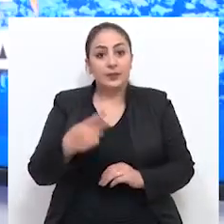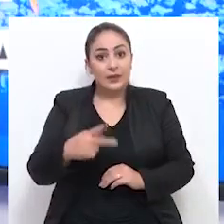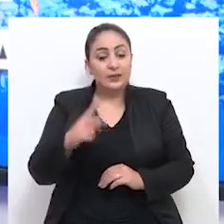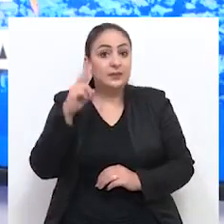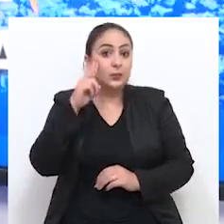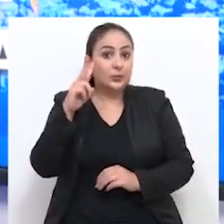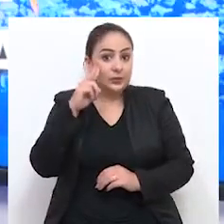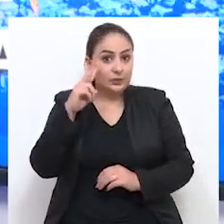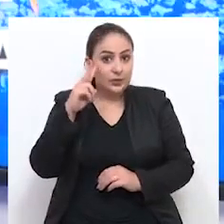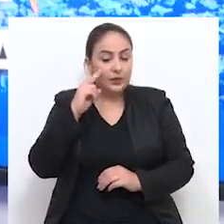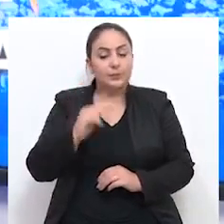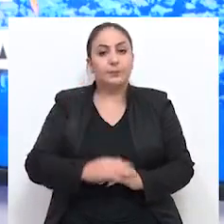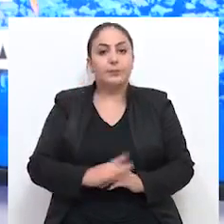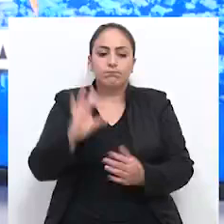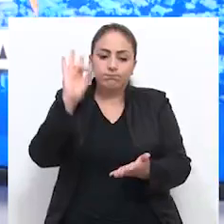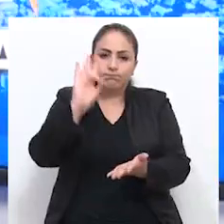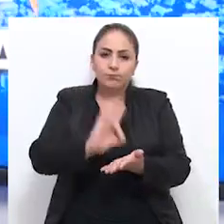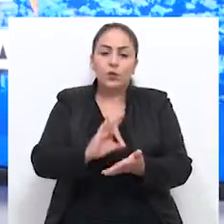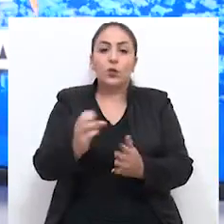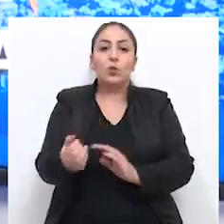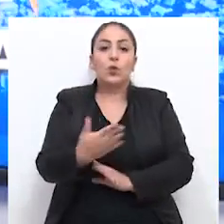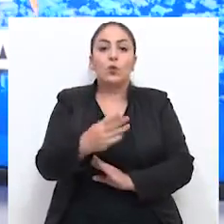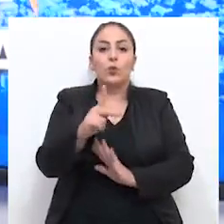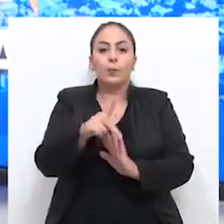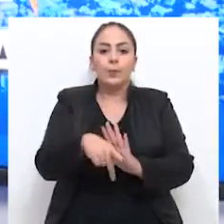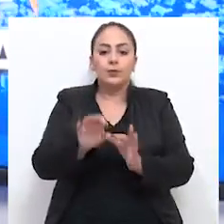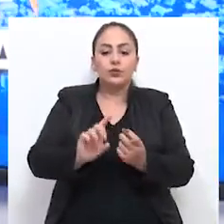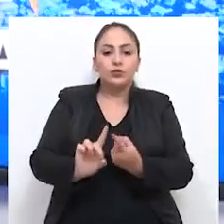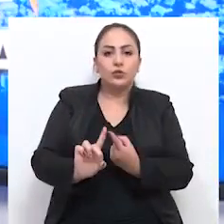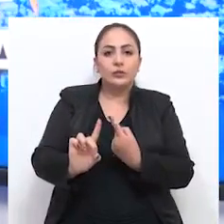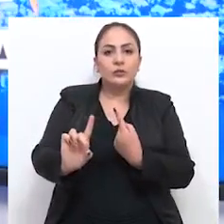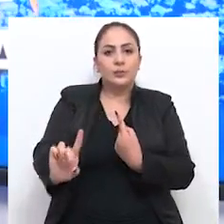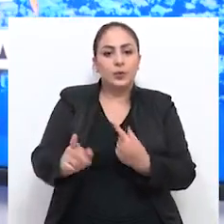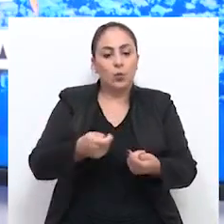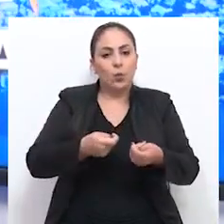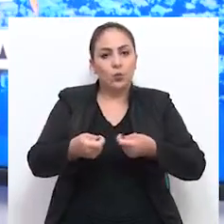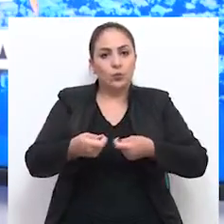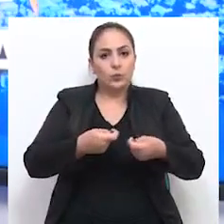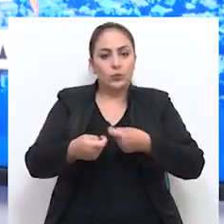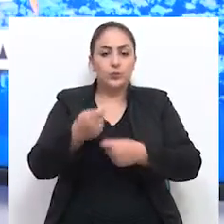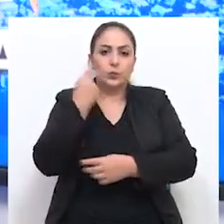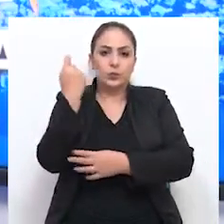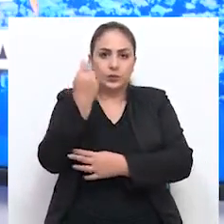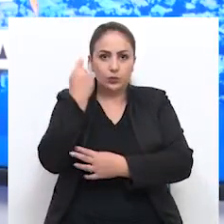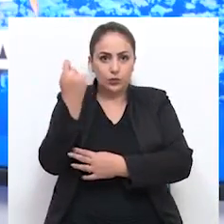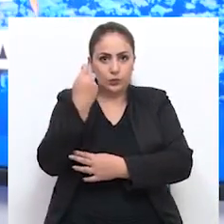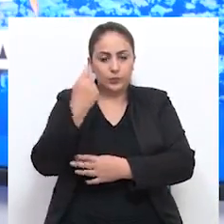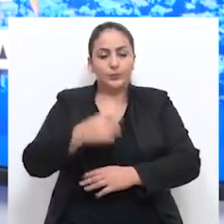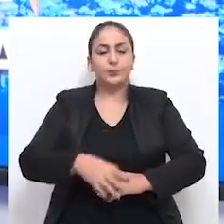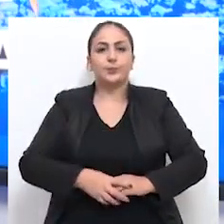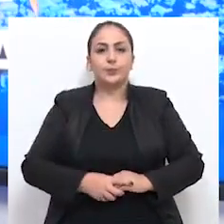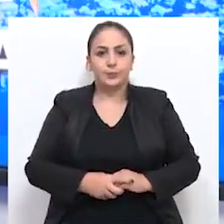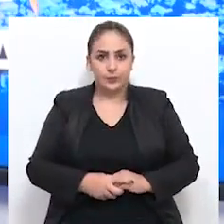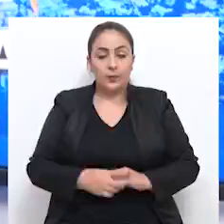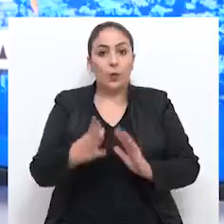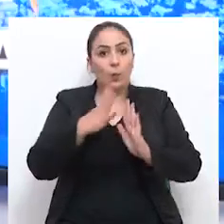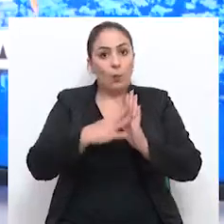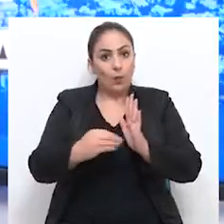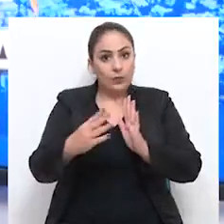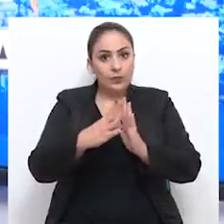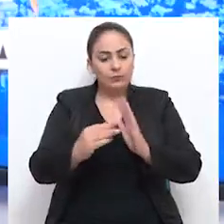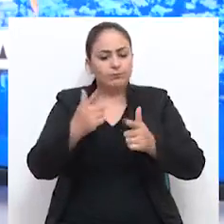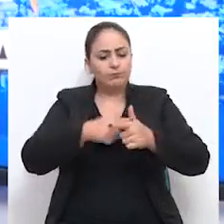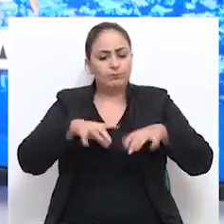noite. Nesta segunda-feira entrou em vigor o novo plano de distanciamento controlado do Rio Grande do Sul.